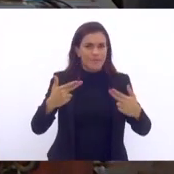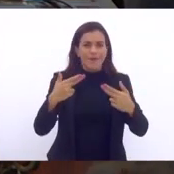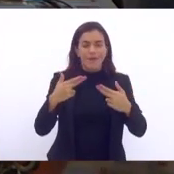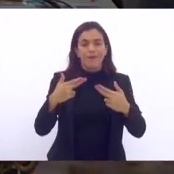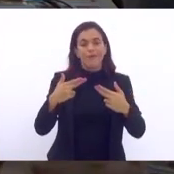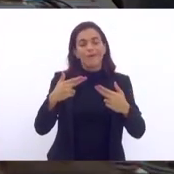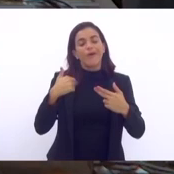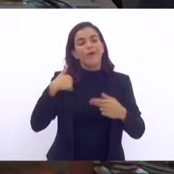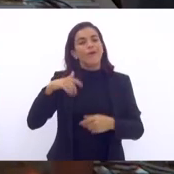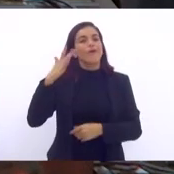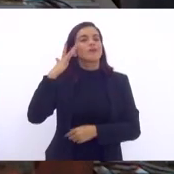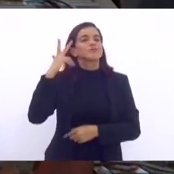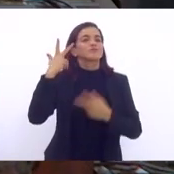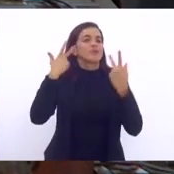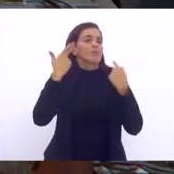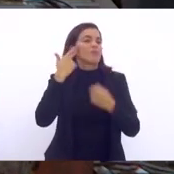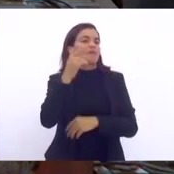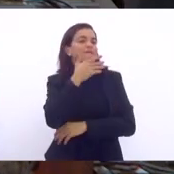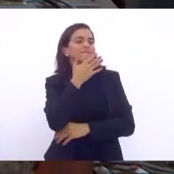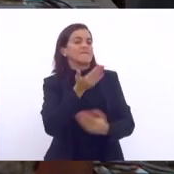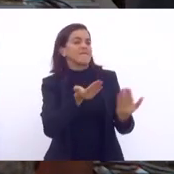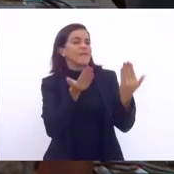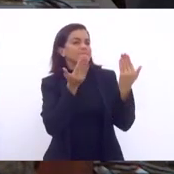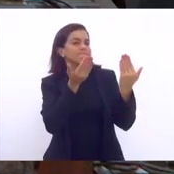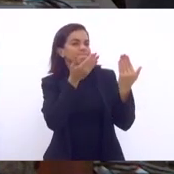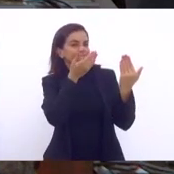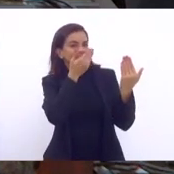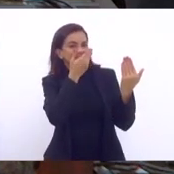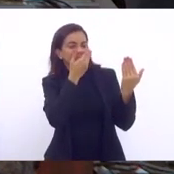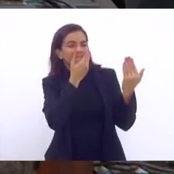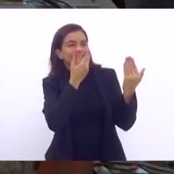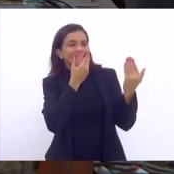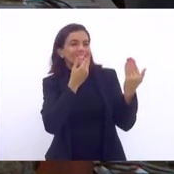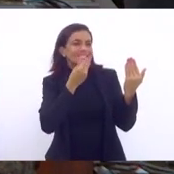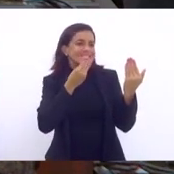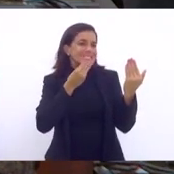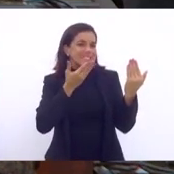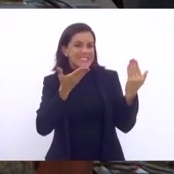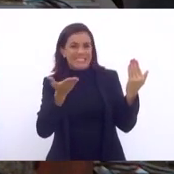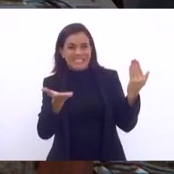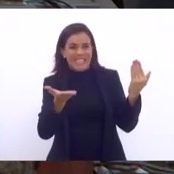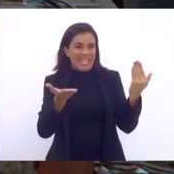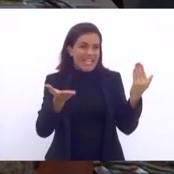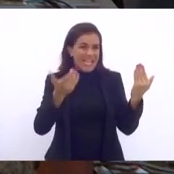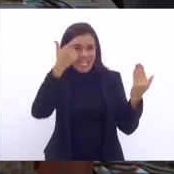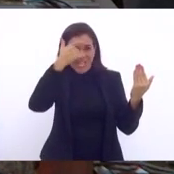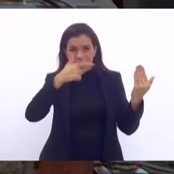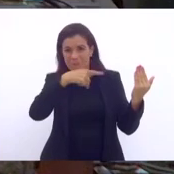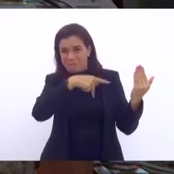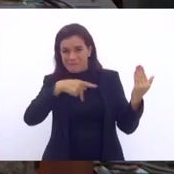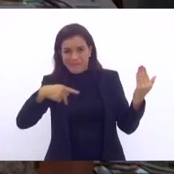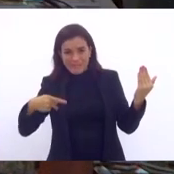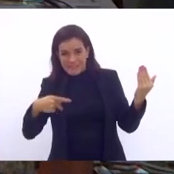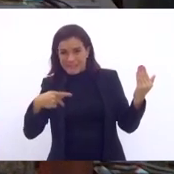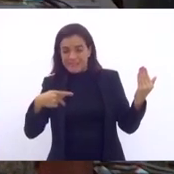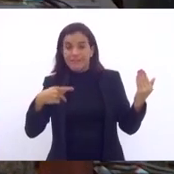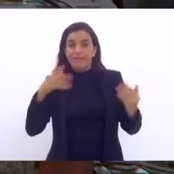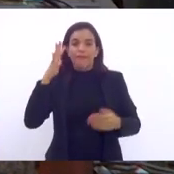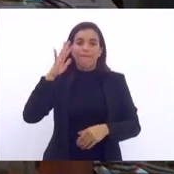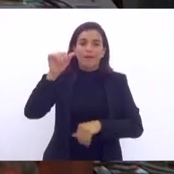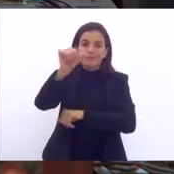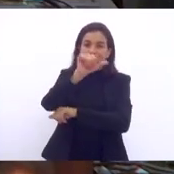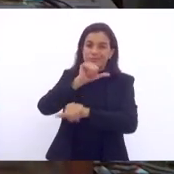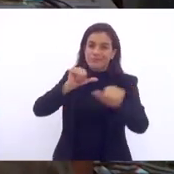dúvidas. Se haviam daqui, da minha posição enquanto presidente, imagino de Vossa Excelência como presidente da CCJ, e